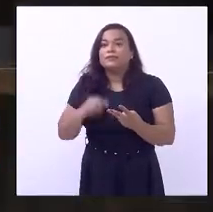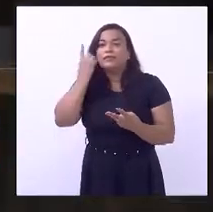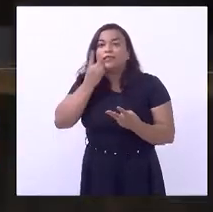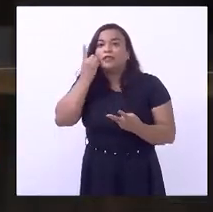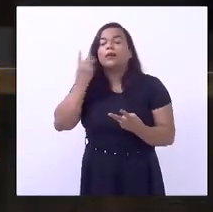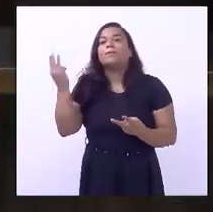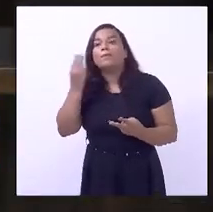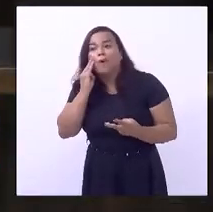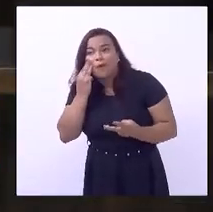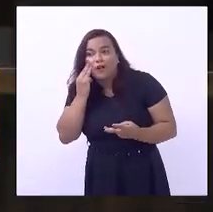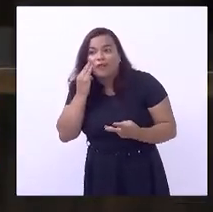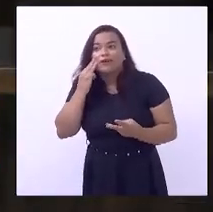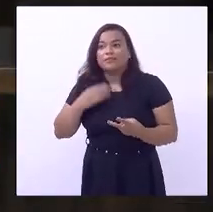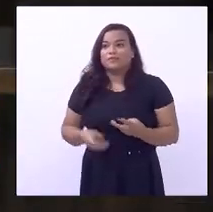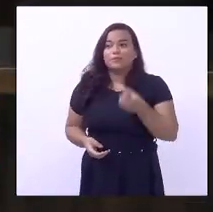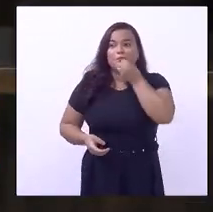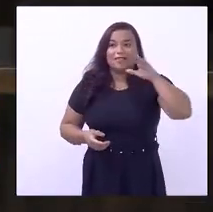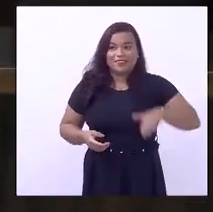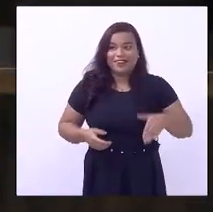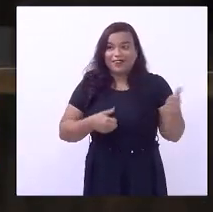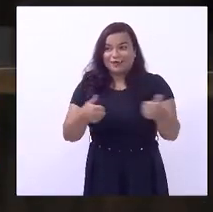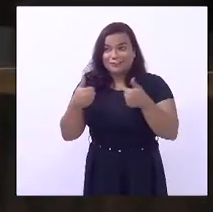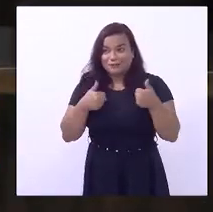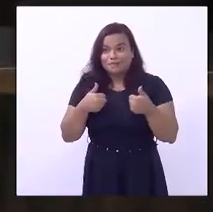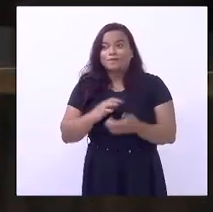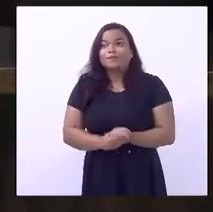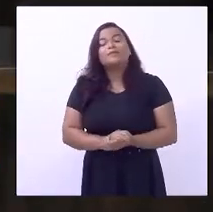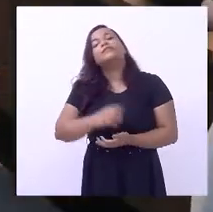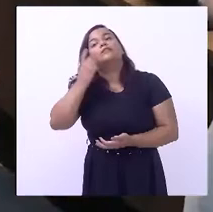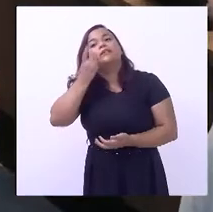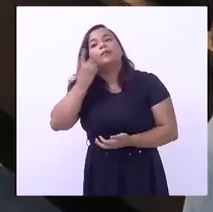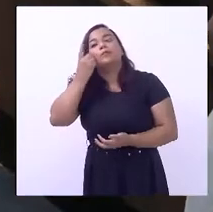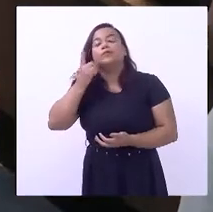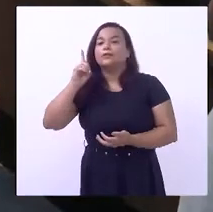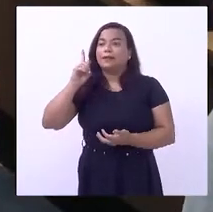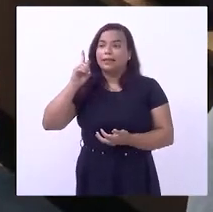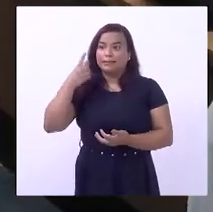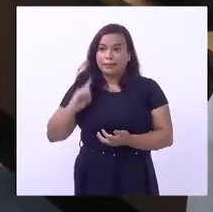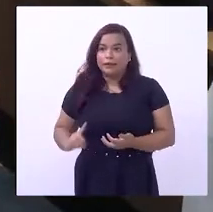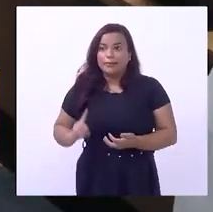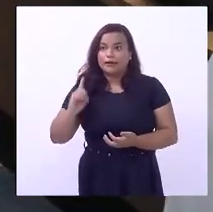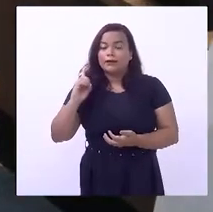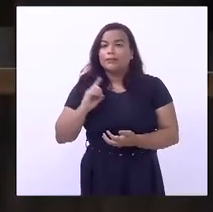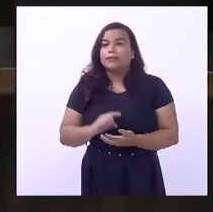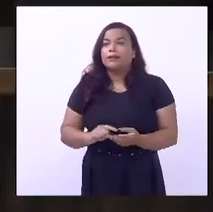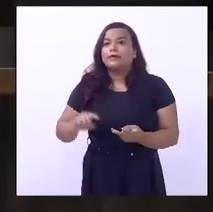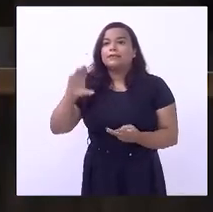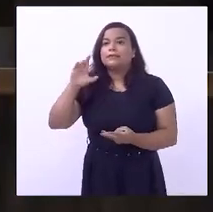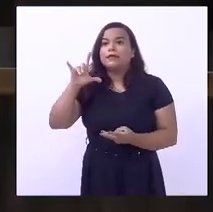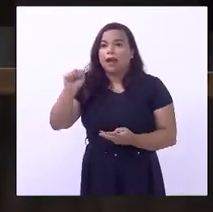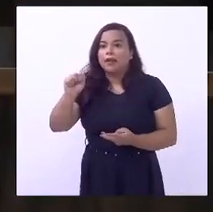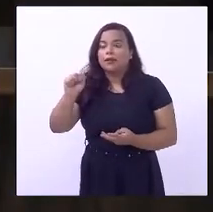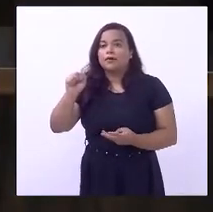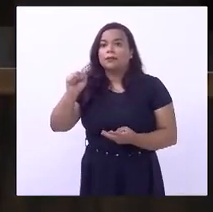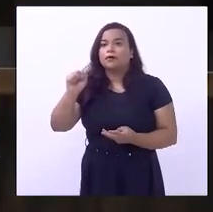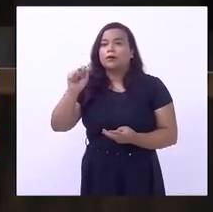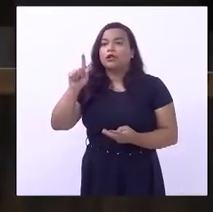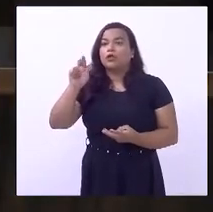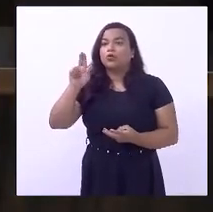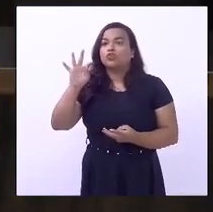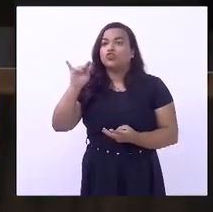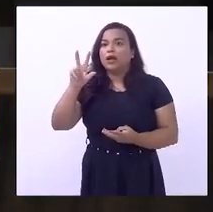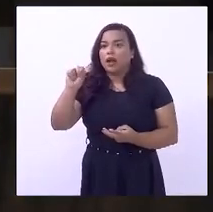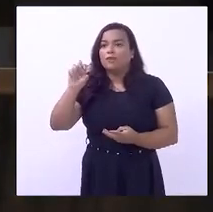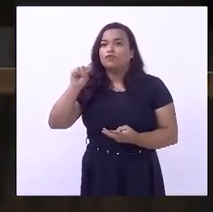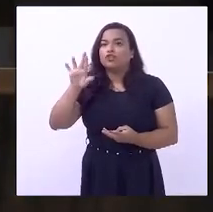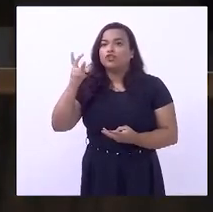deputada Mônica, deputada Dani Monteiro, Célia, Gustavo Schmidt,